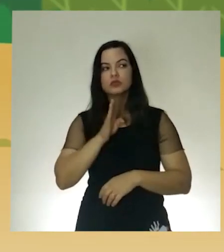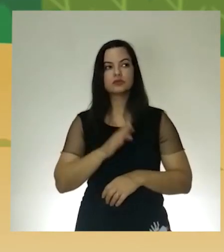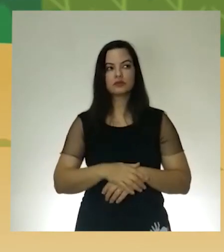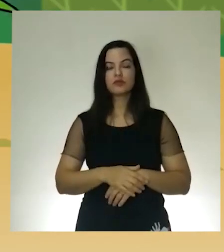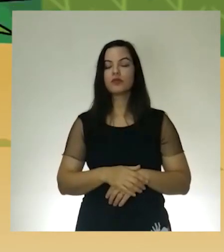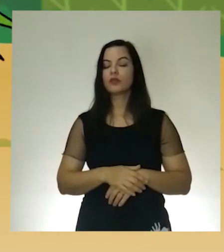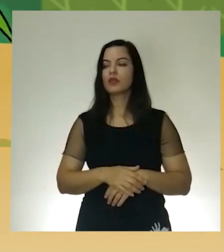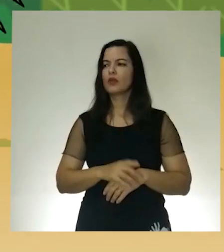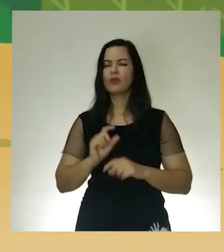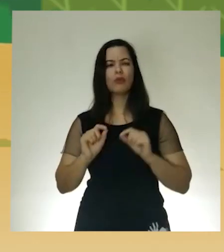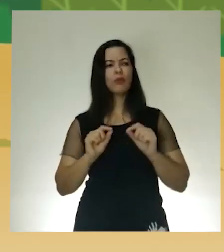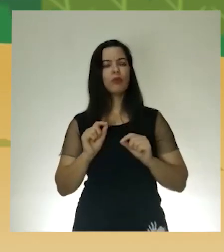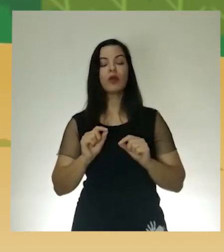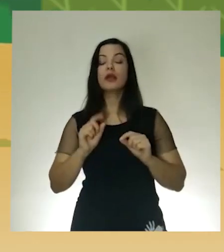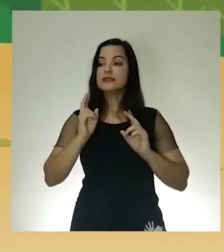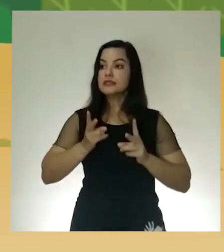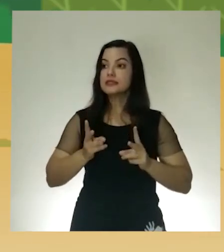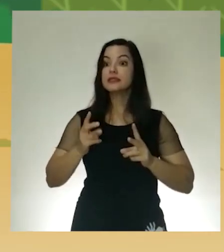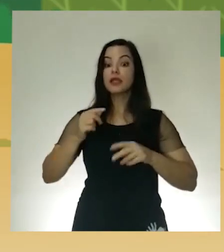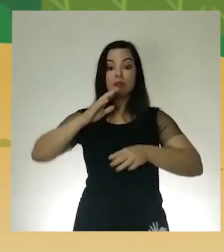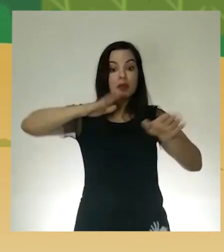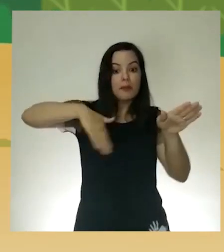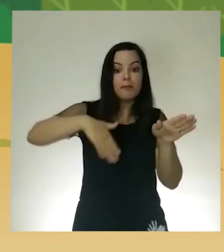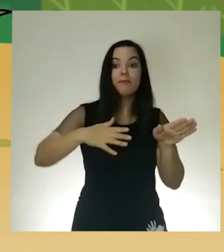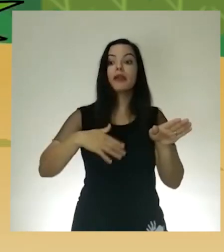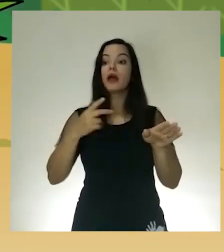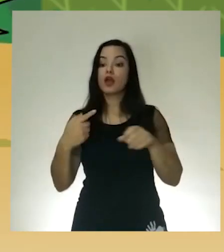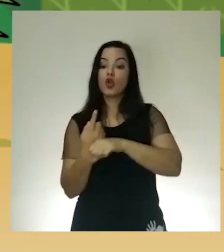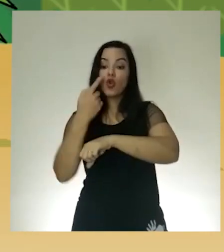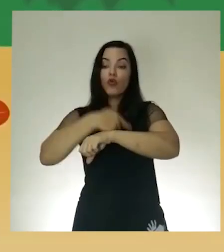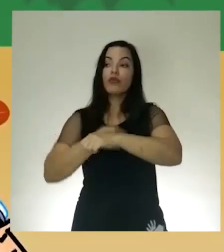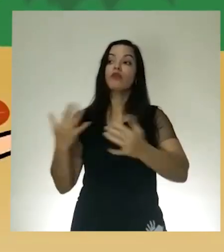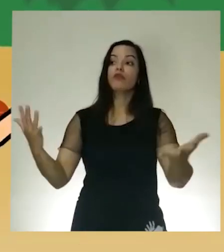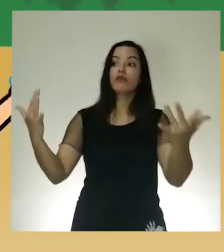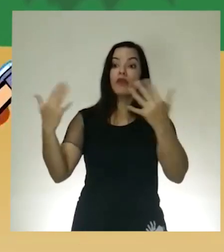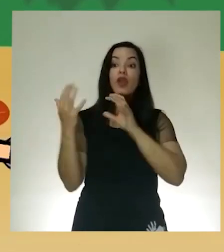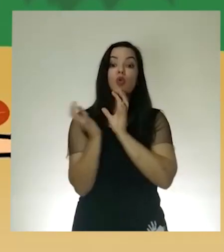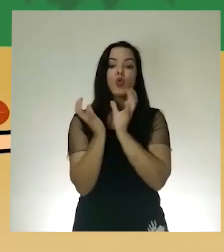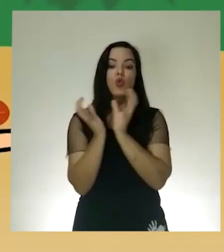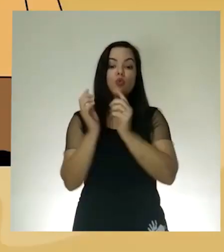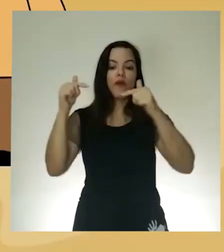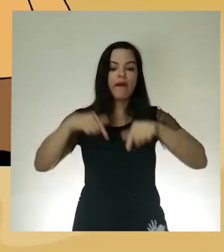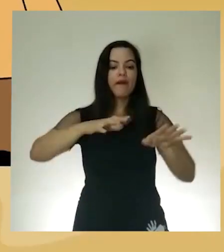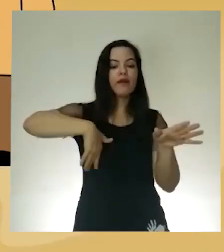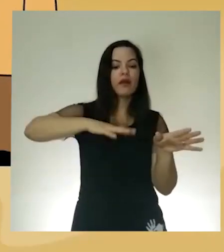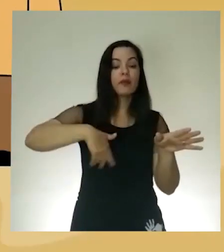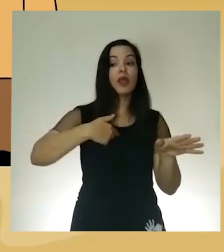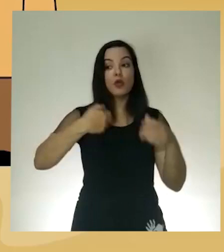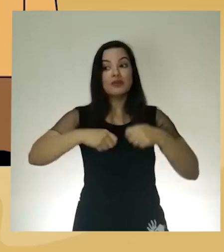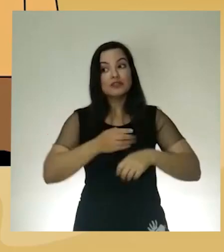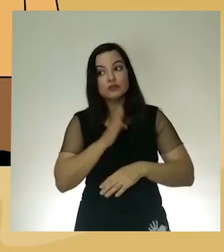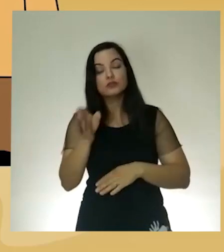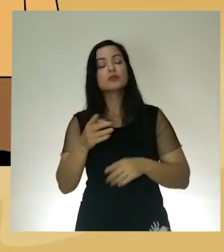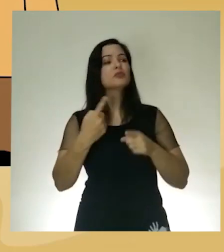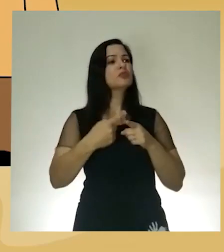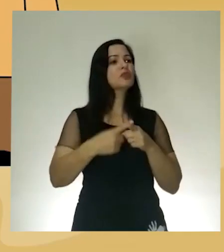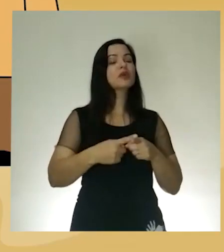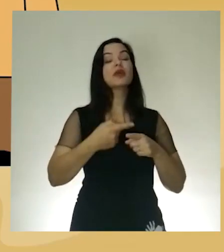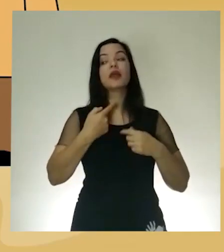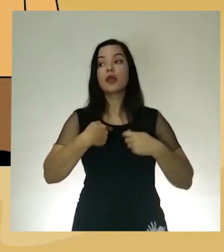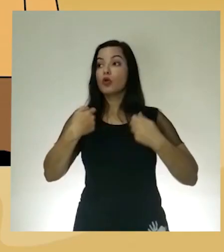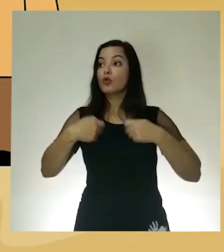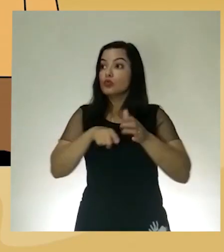rotadores. Eles se reúnem perto da praia todos os anos nessa época e eu preciso ir até lá. Por que, vovô? Para estudar os movimentos e ruídos que